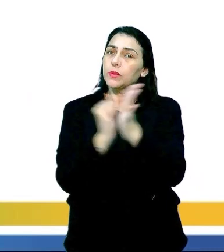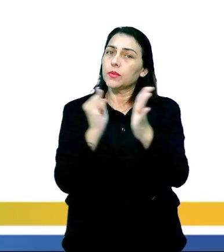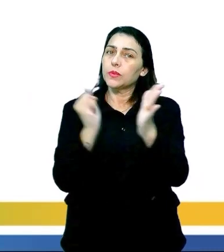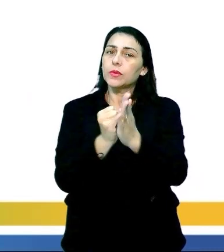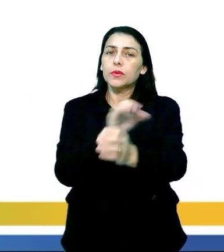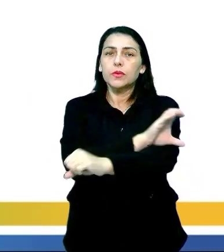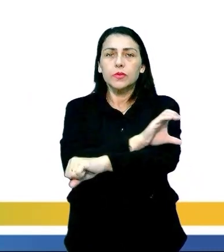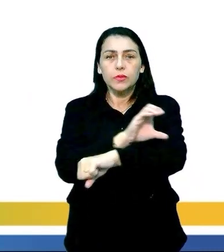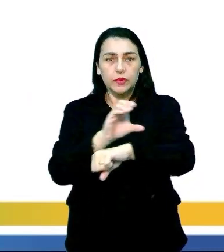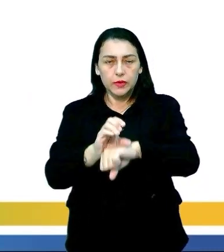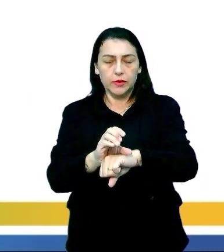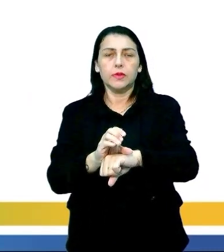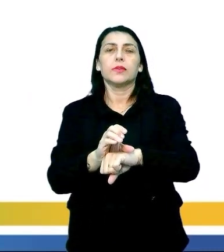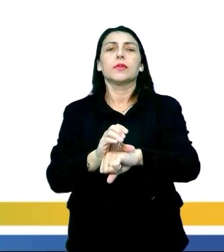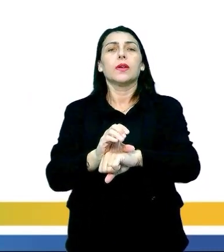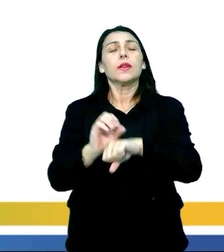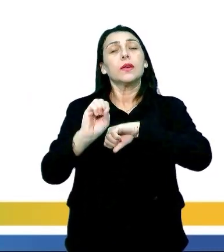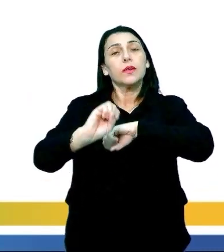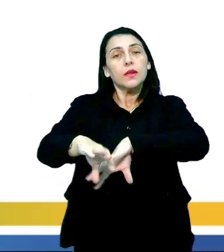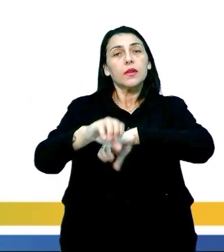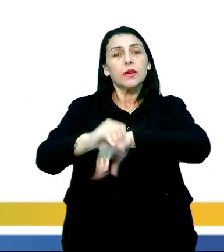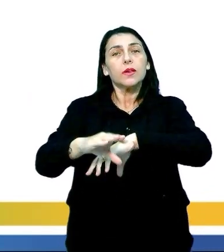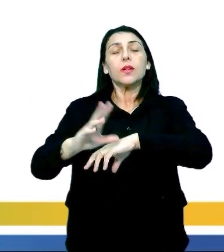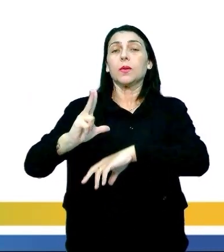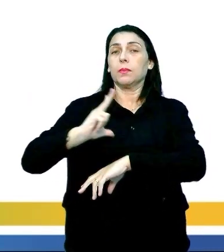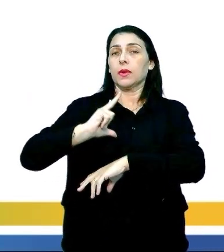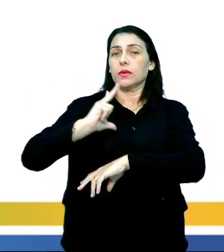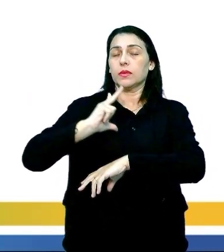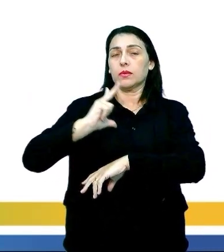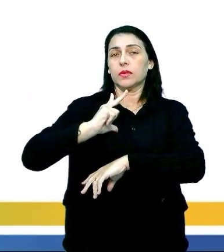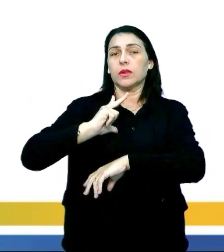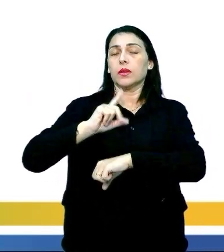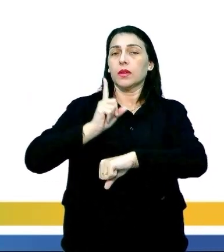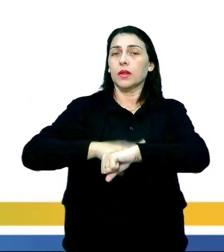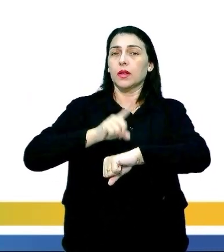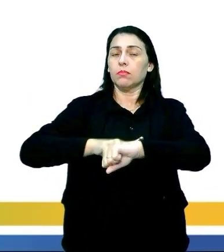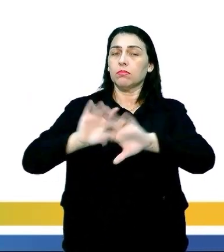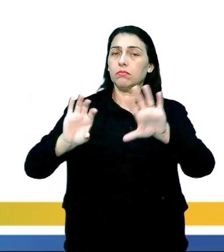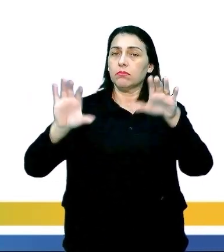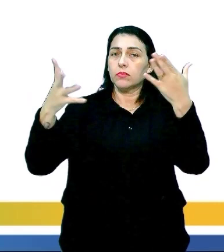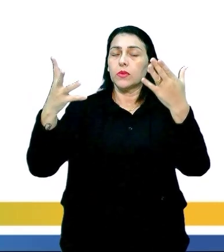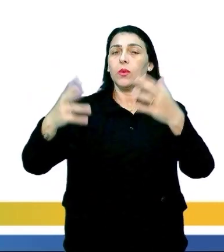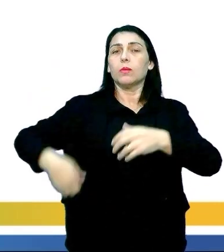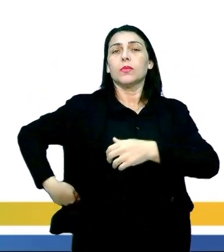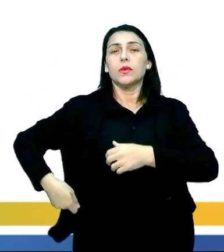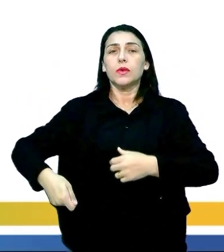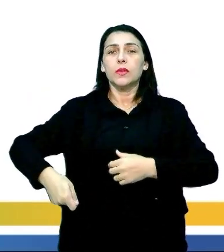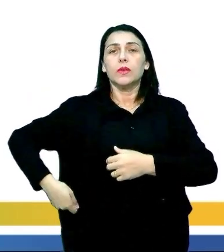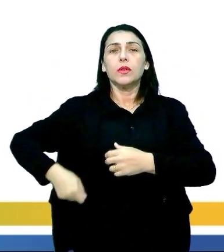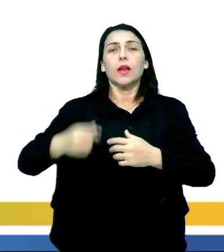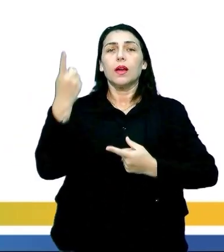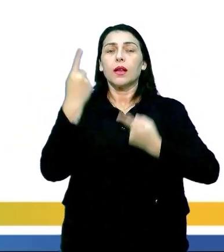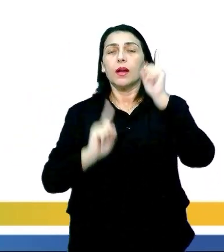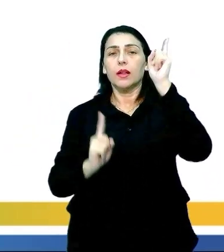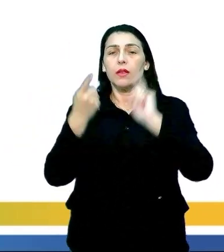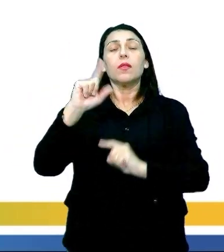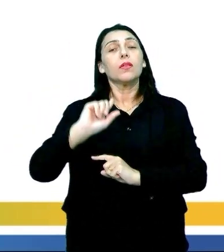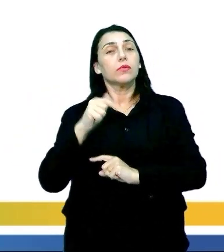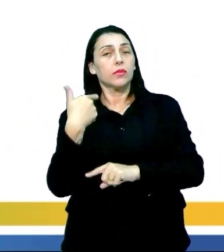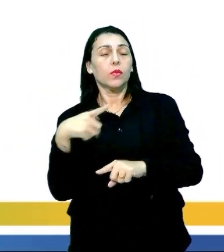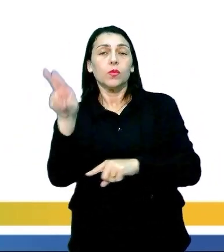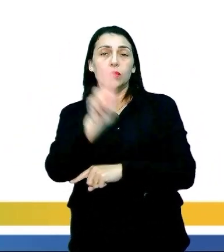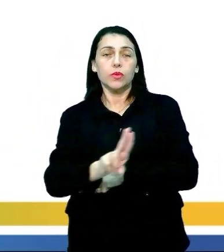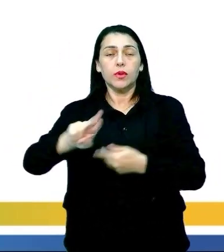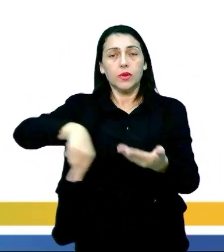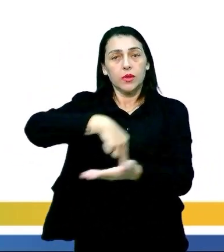por instituições culturais, educacionais e privadas, que em época comemorativa como festas juninas, carnaval, entre outras,